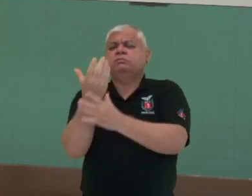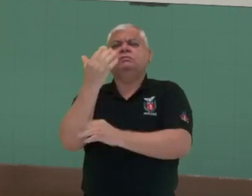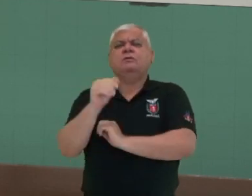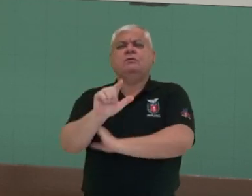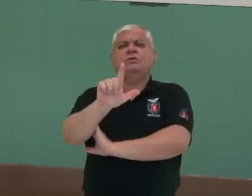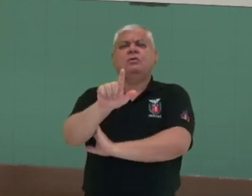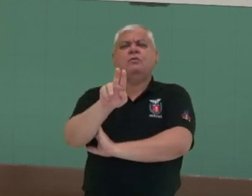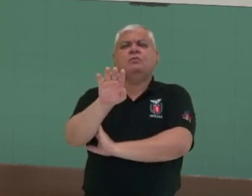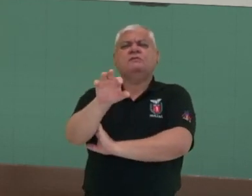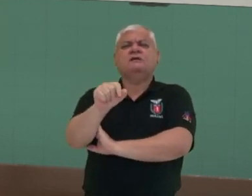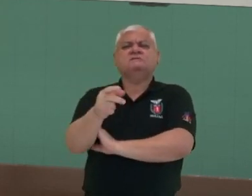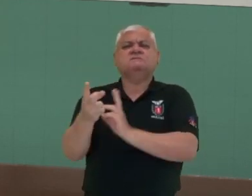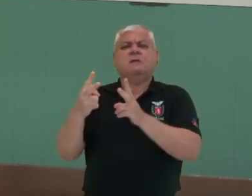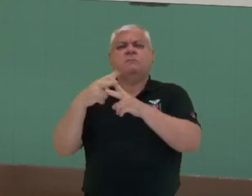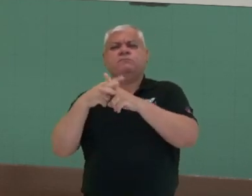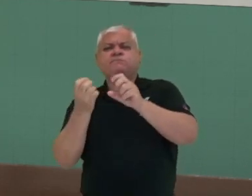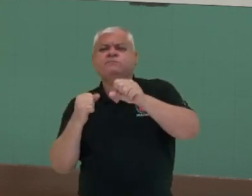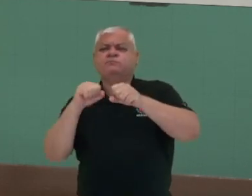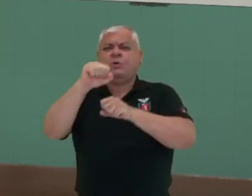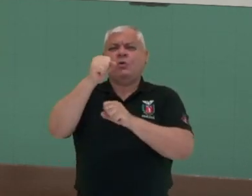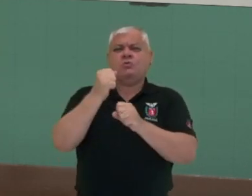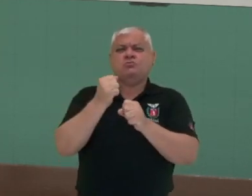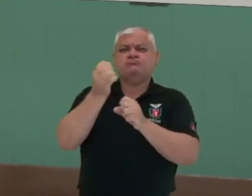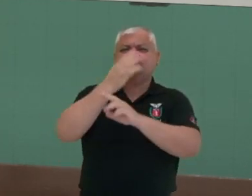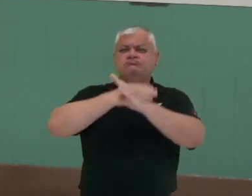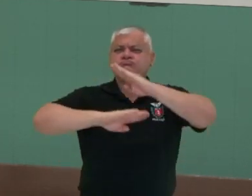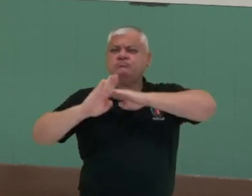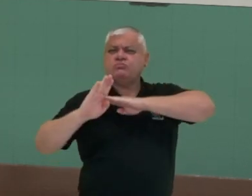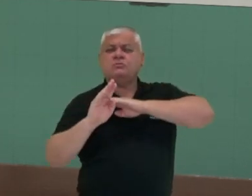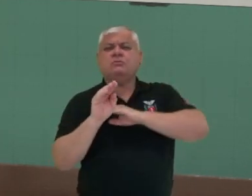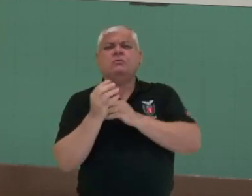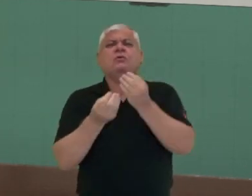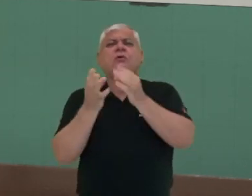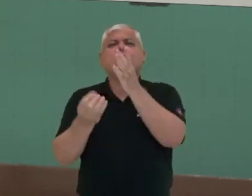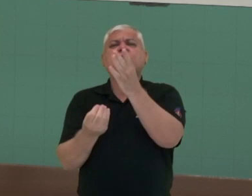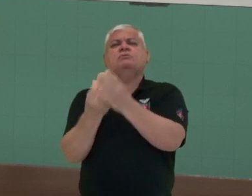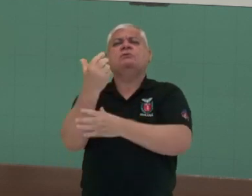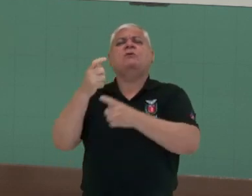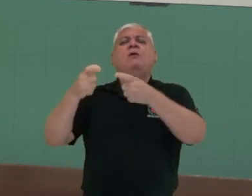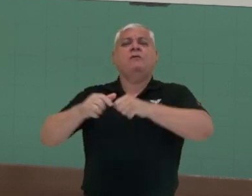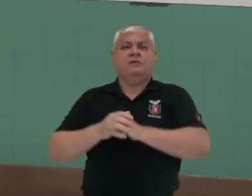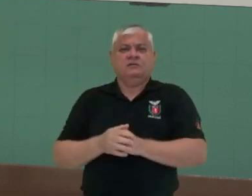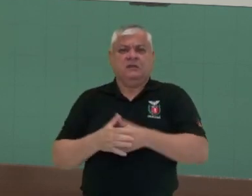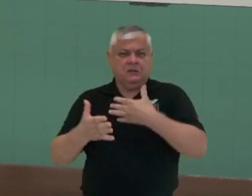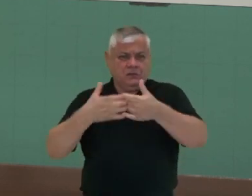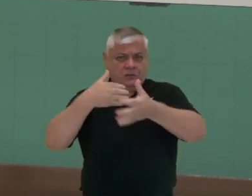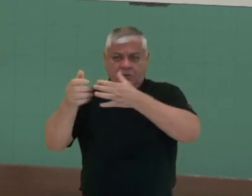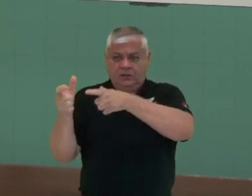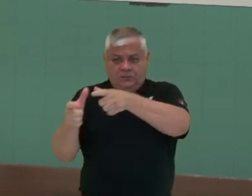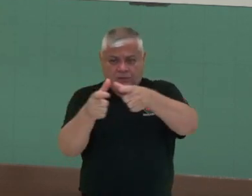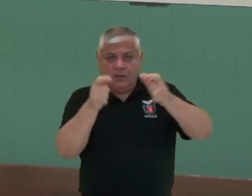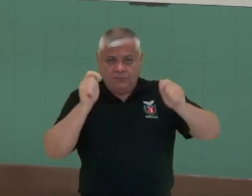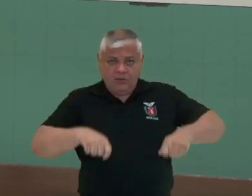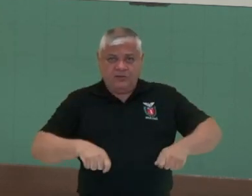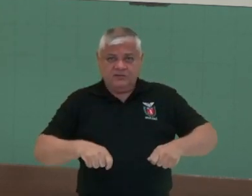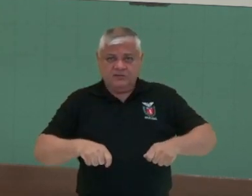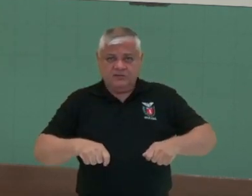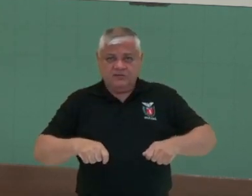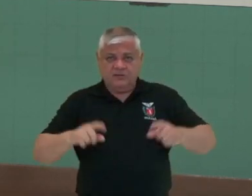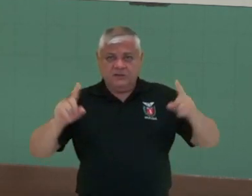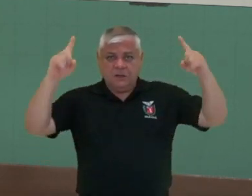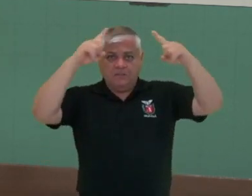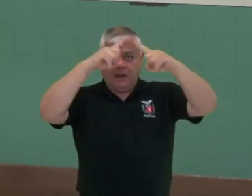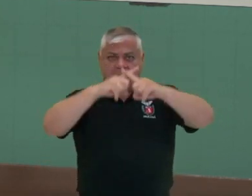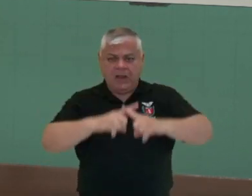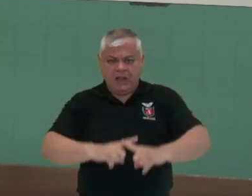as lutas? Aonde que elas podem ser praticadas? Será que em qualquer lugar a gente pode ter um campeonato de luta,